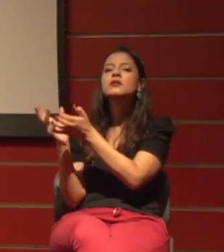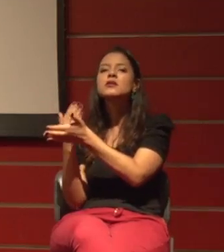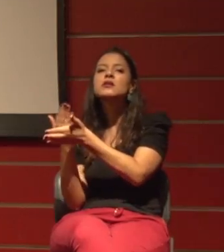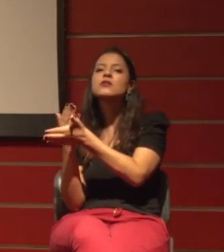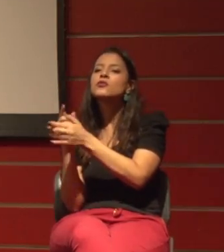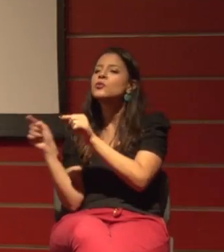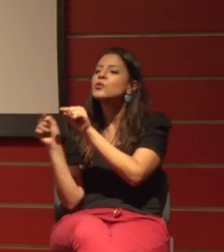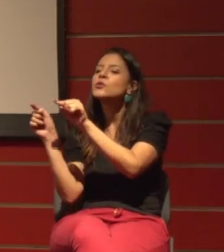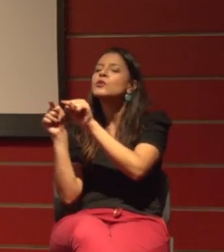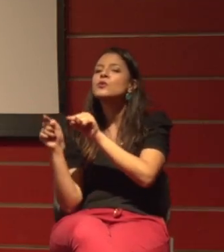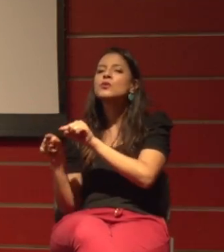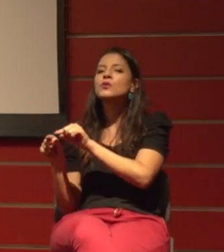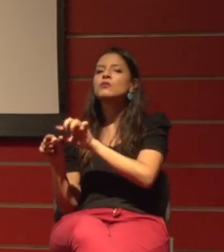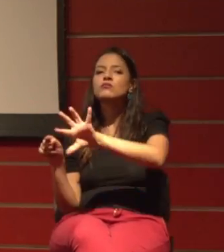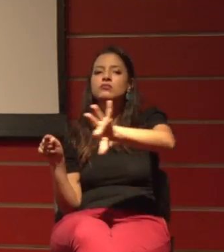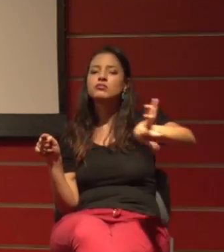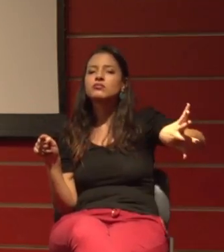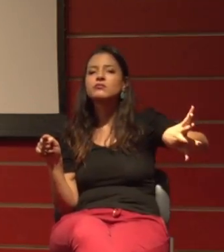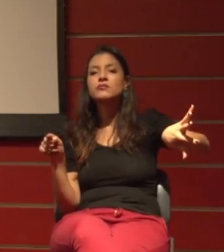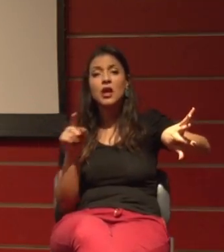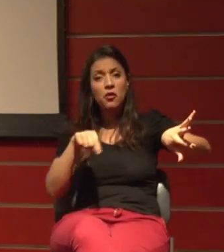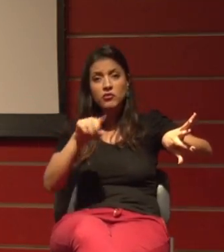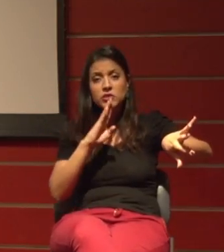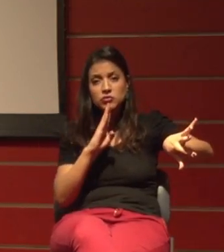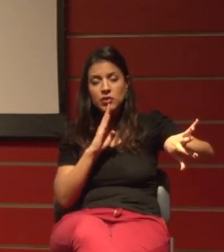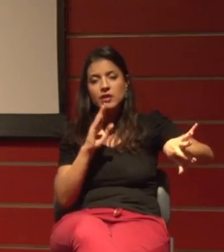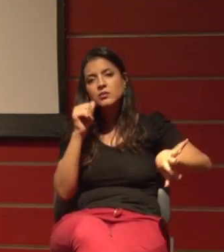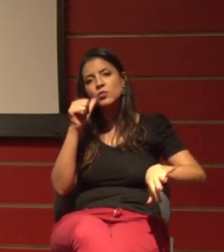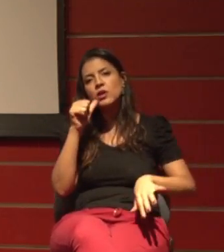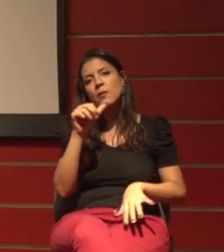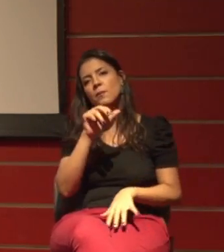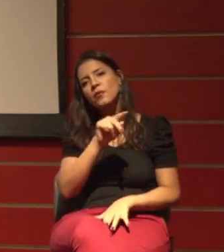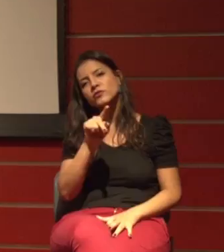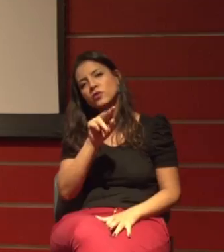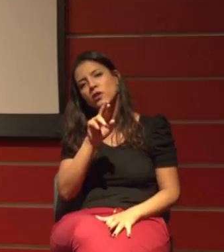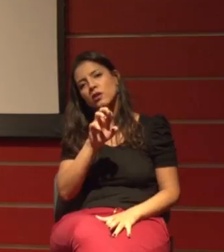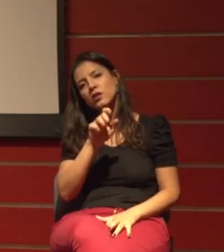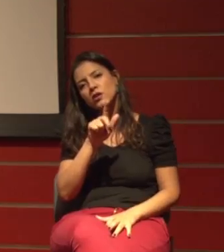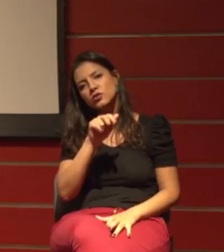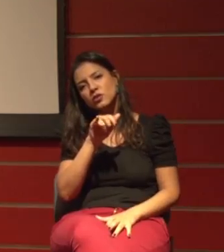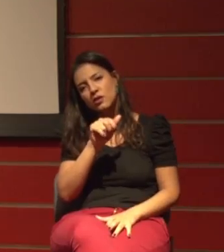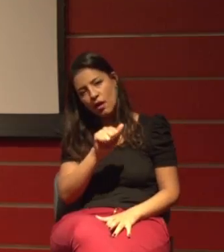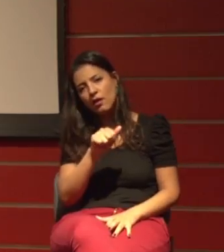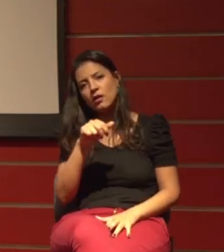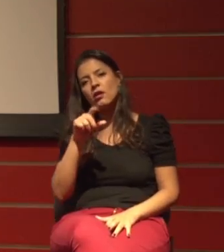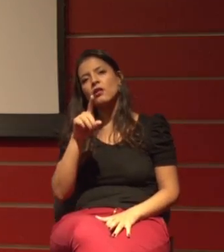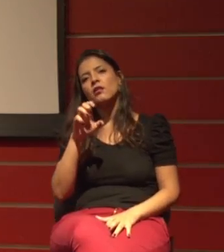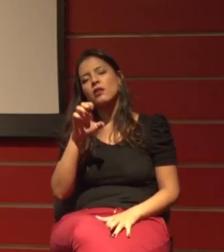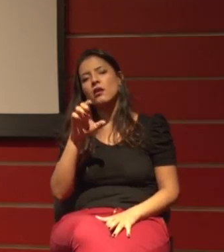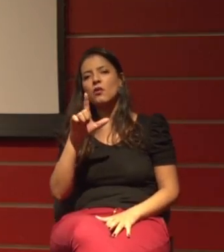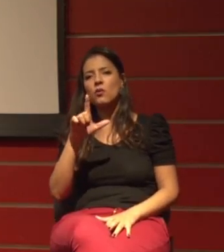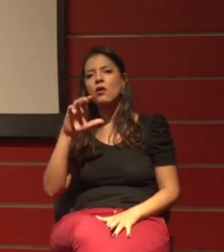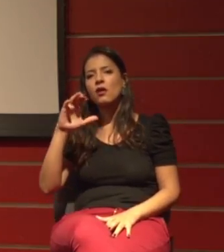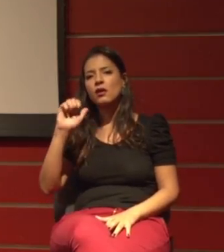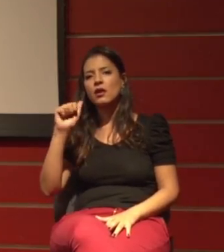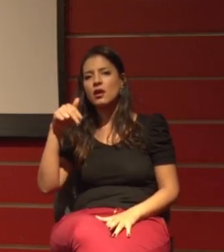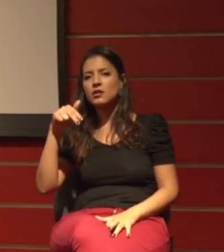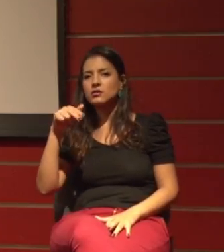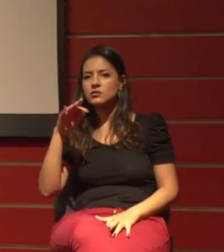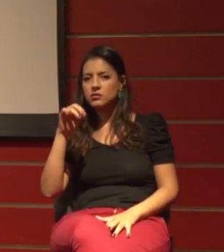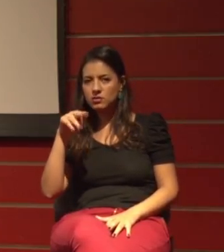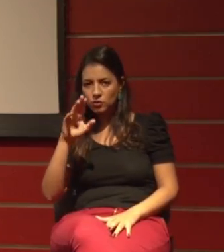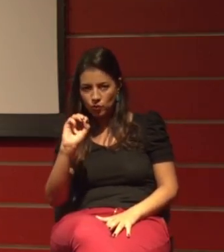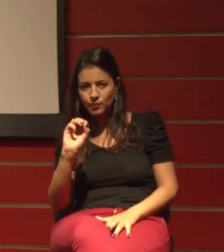né não sei se vocês conhecem um trabalho da professora Regina del castan que é bem interessante nessa área da da literatura Ela